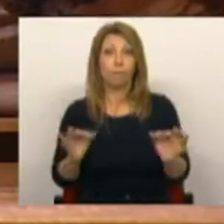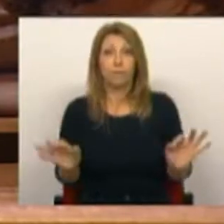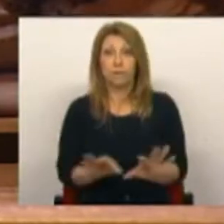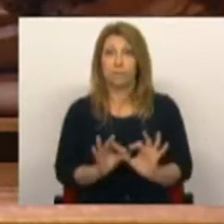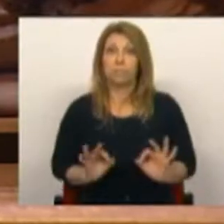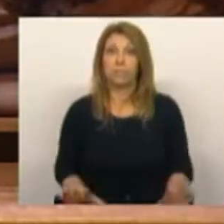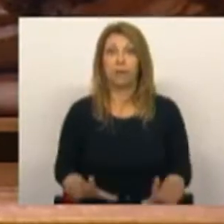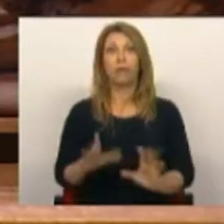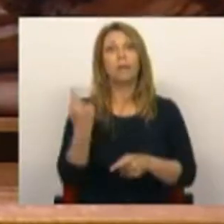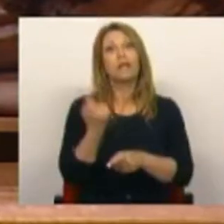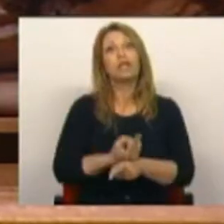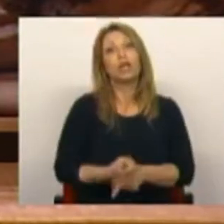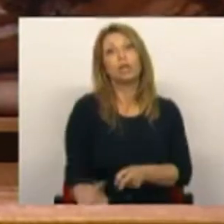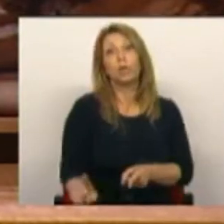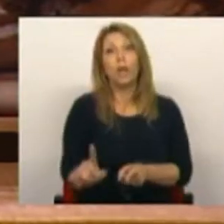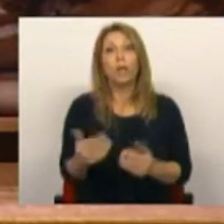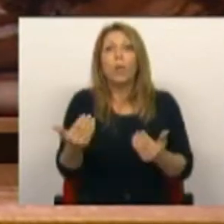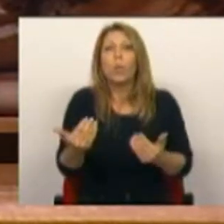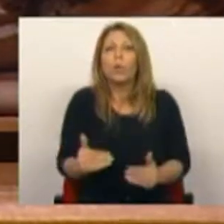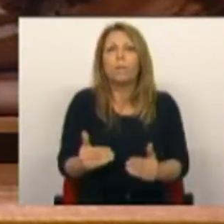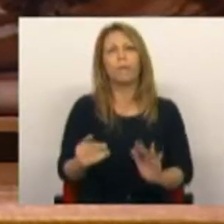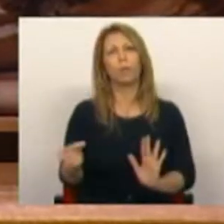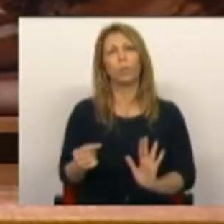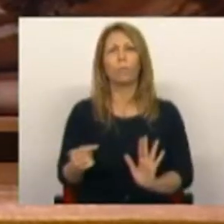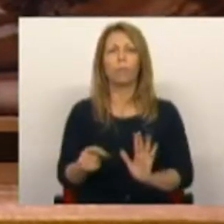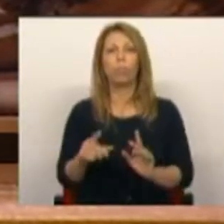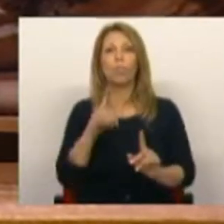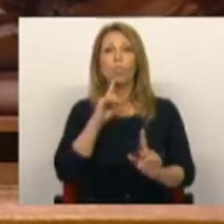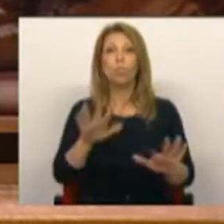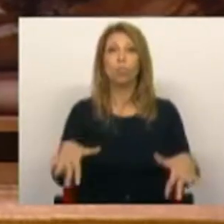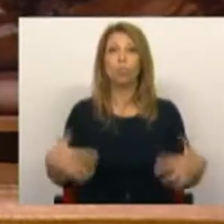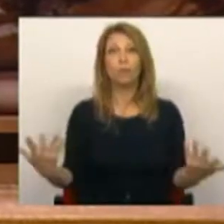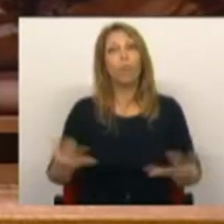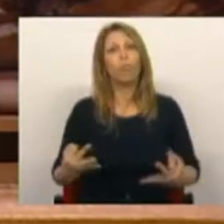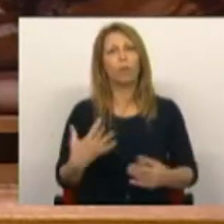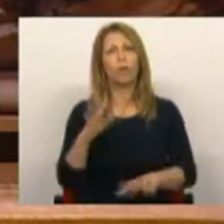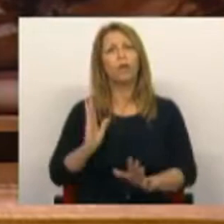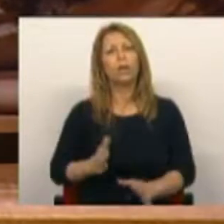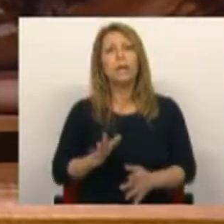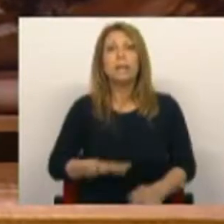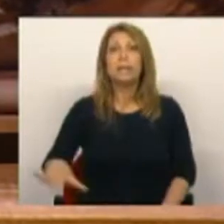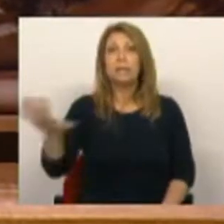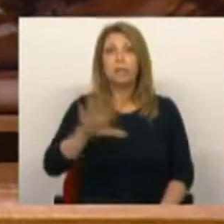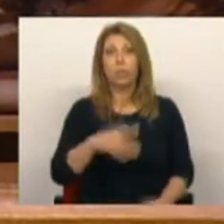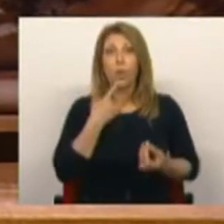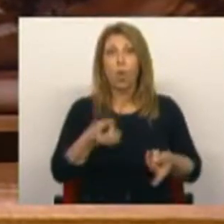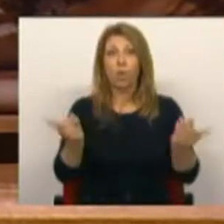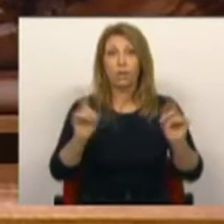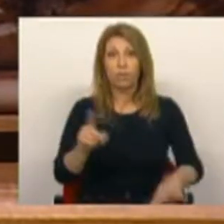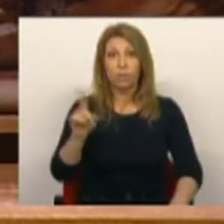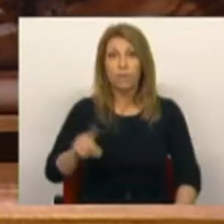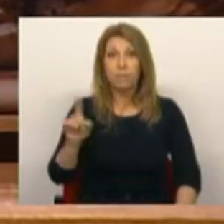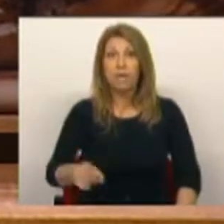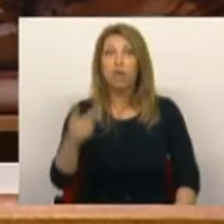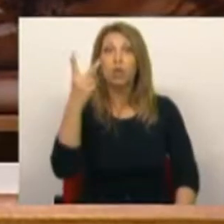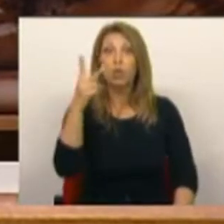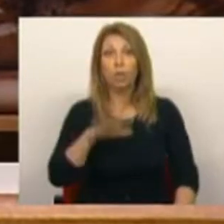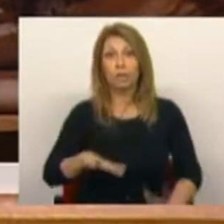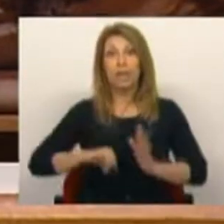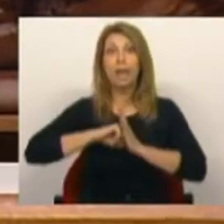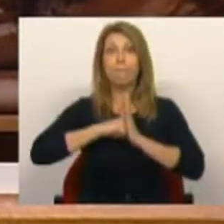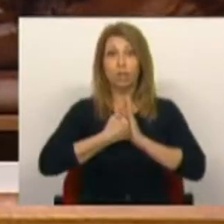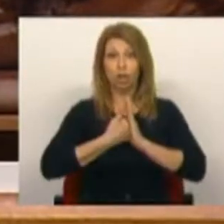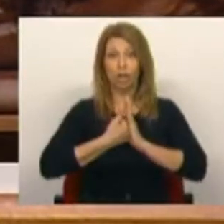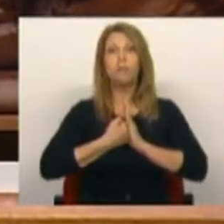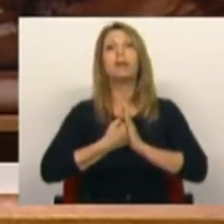tão limitado quanto possível. O facto de vivermos já numa situação em que vamos renovar pela segunda vez este estado de emergência faz com